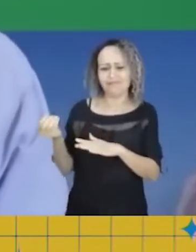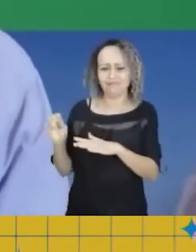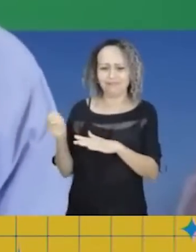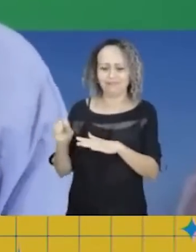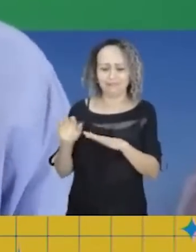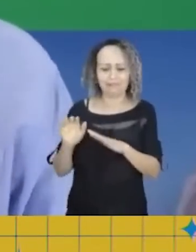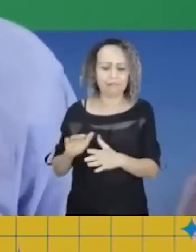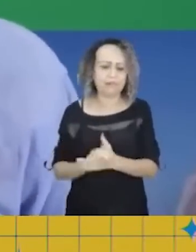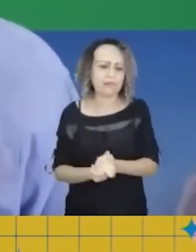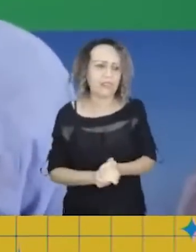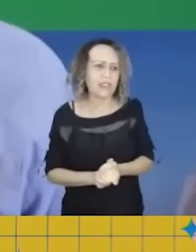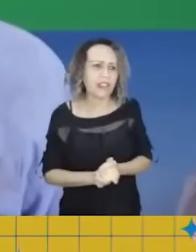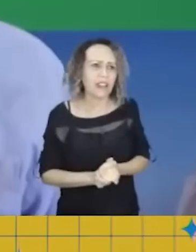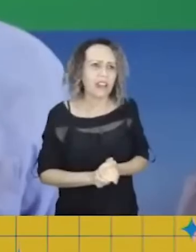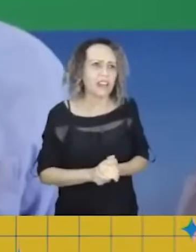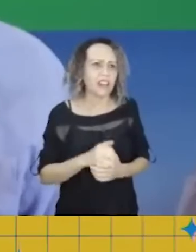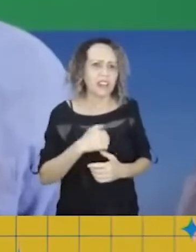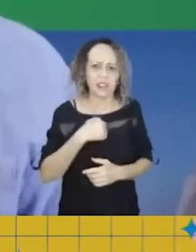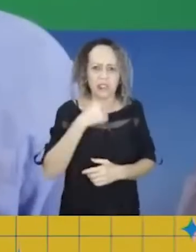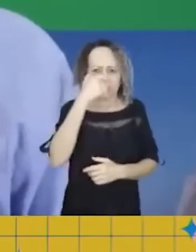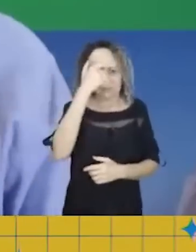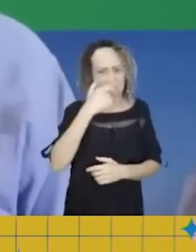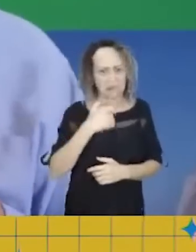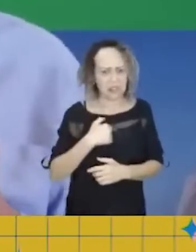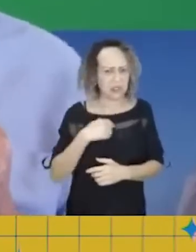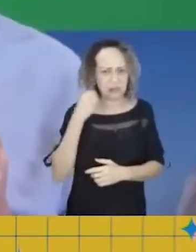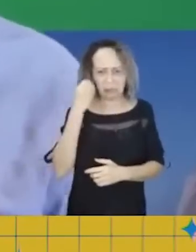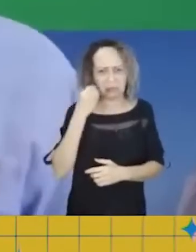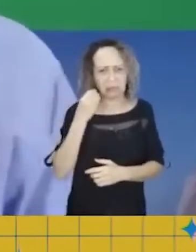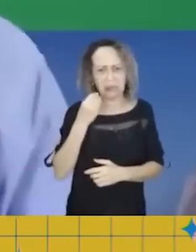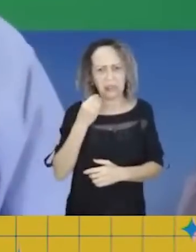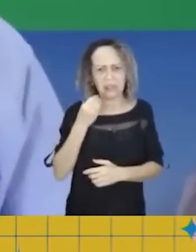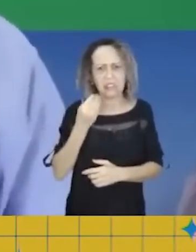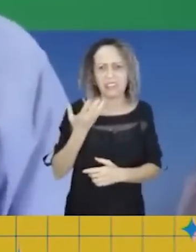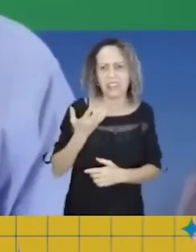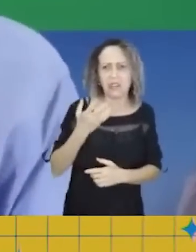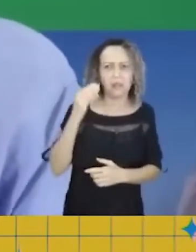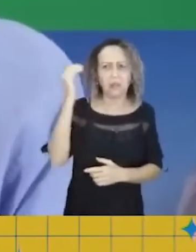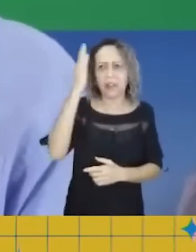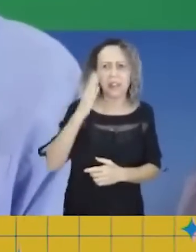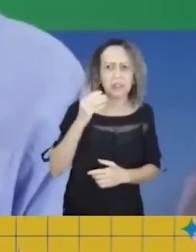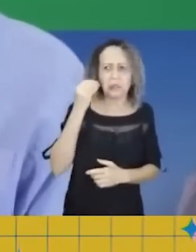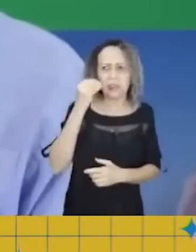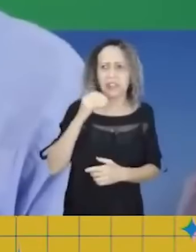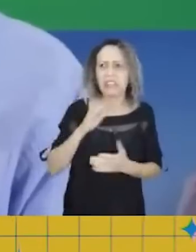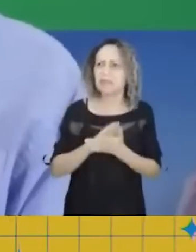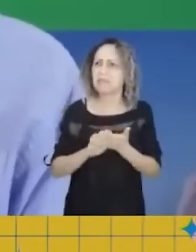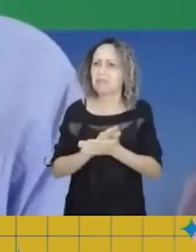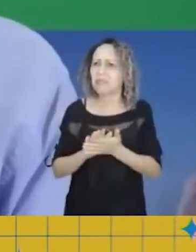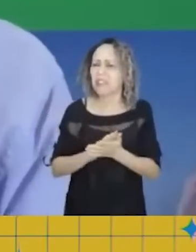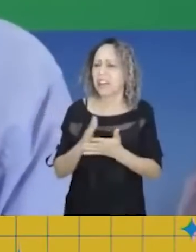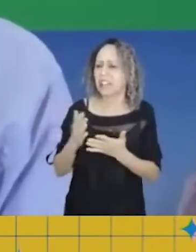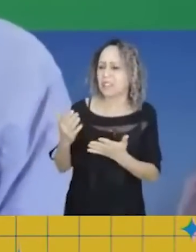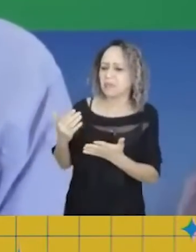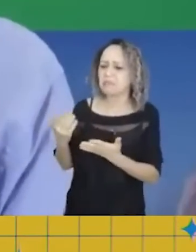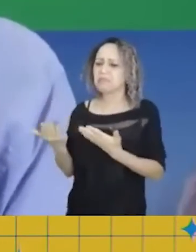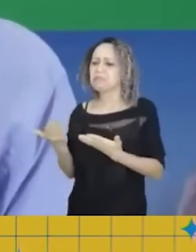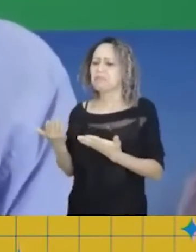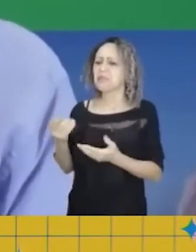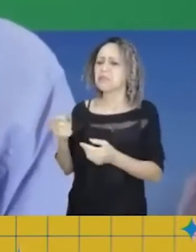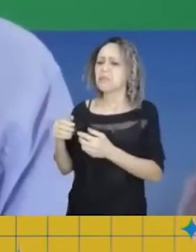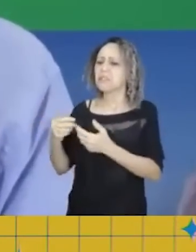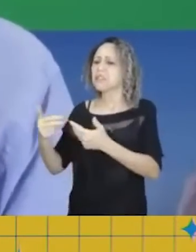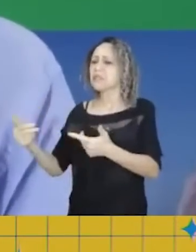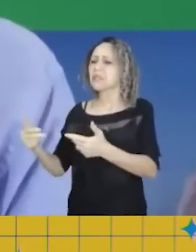habituado com isso e tem boato aí de vários pessoas que dizem que a equipe do Belo veio